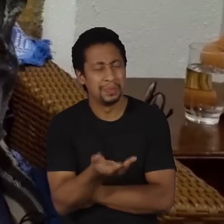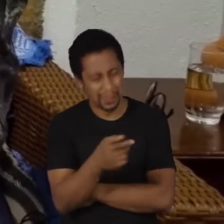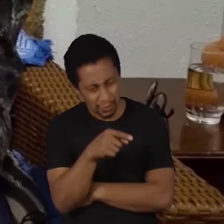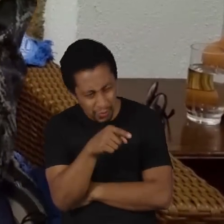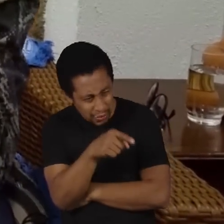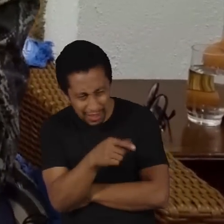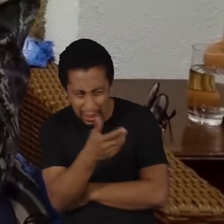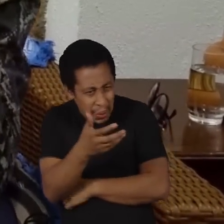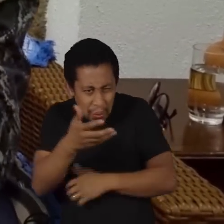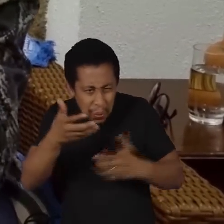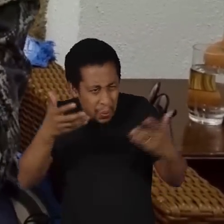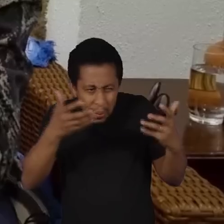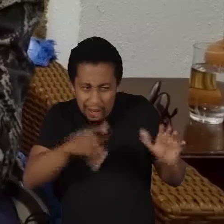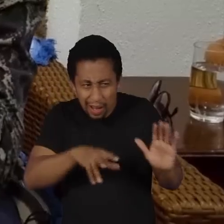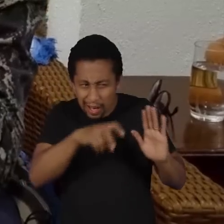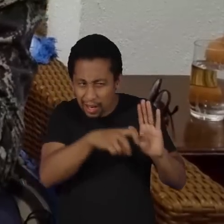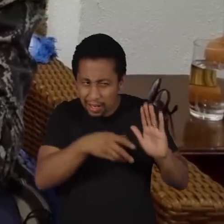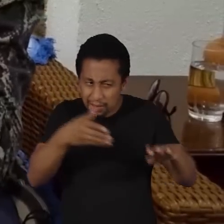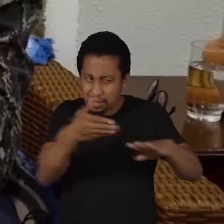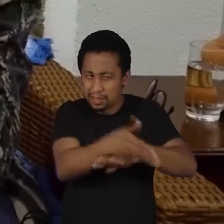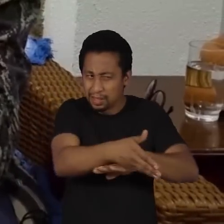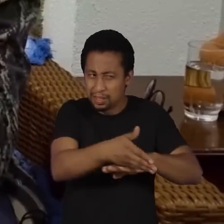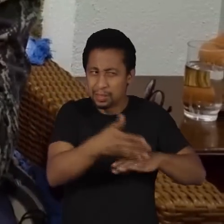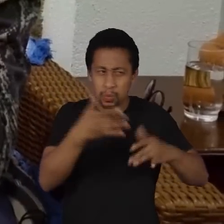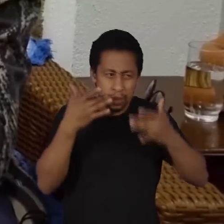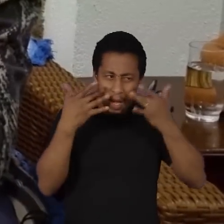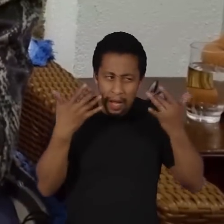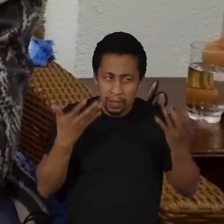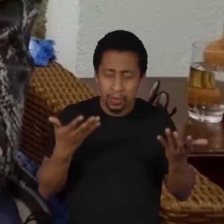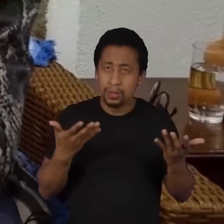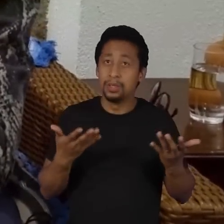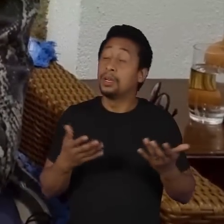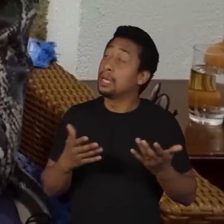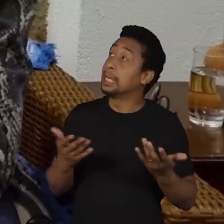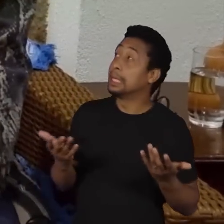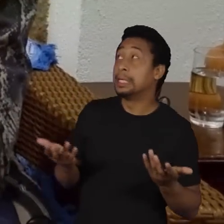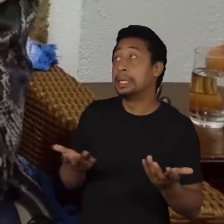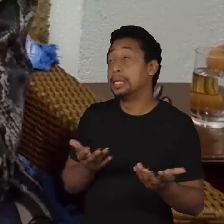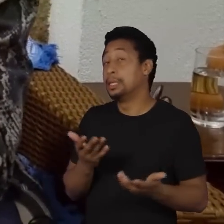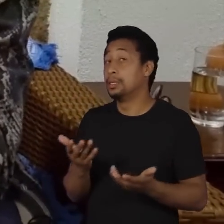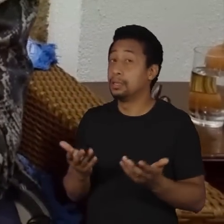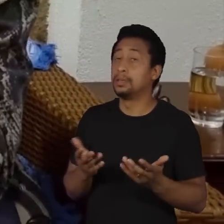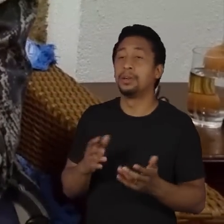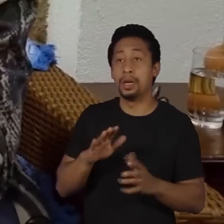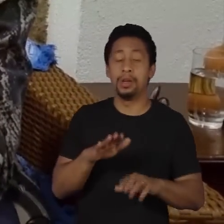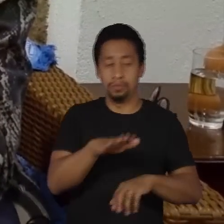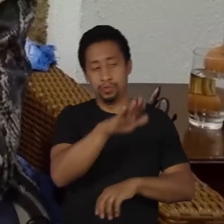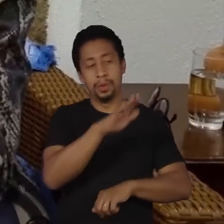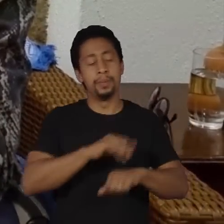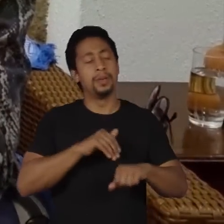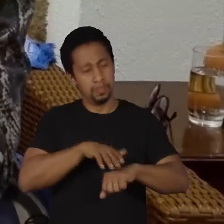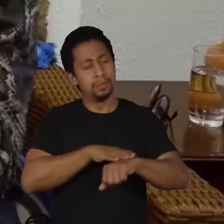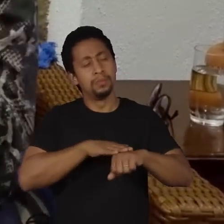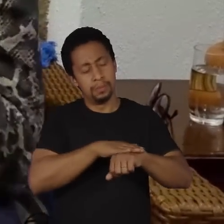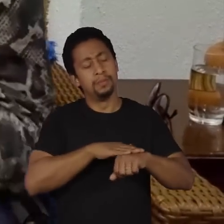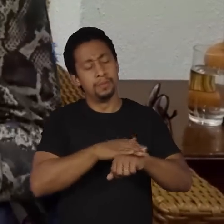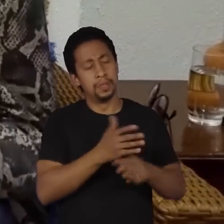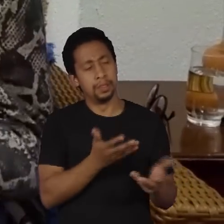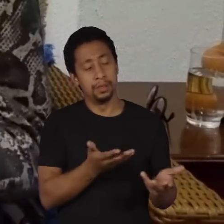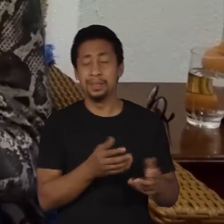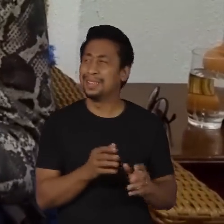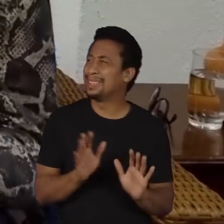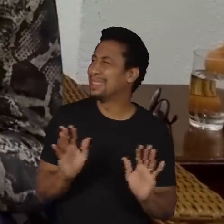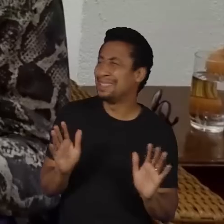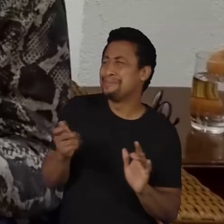Você não quer entrar cadeirante em cena? Ela falou, vamos conversar sobre isso. Imagina,